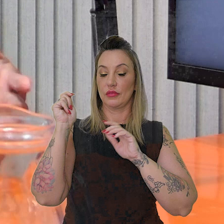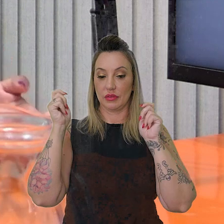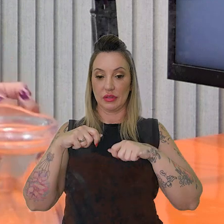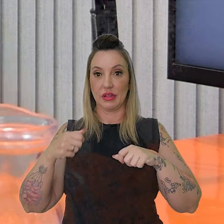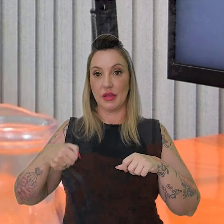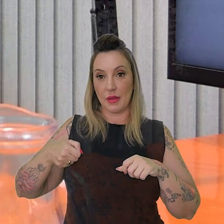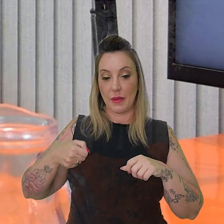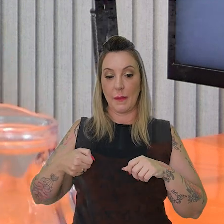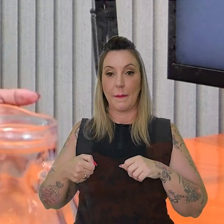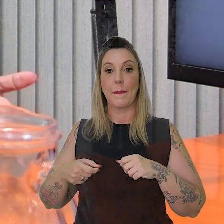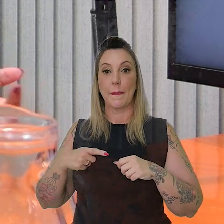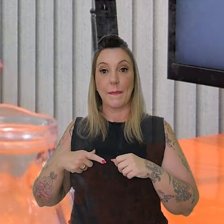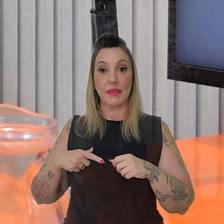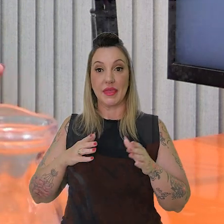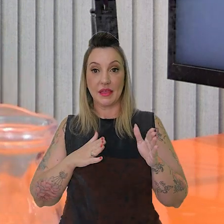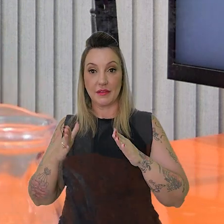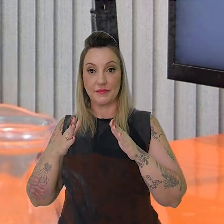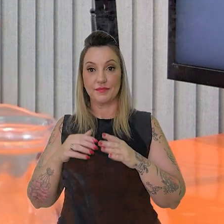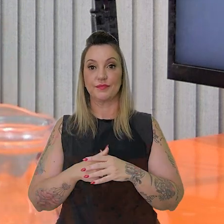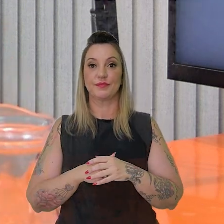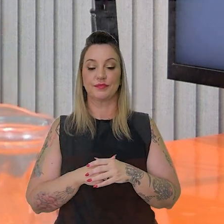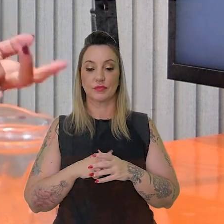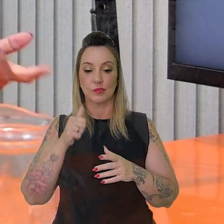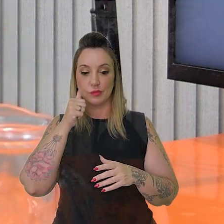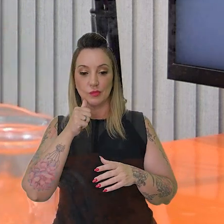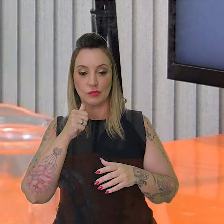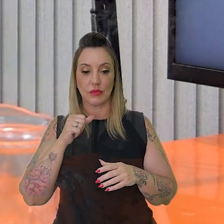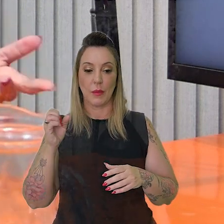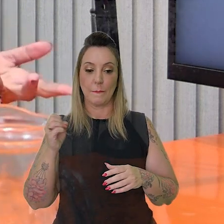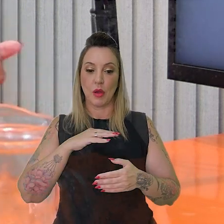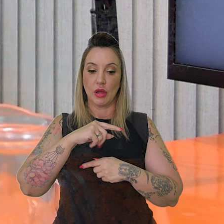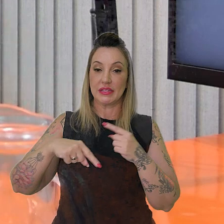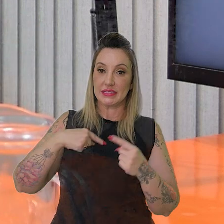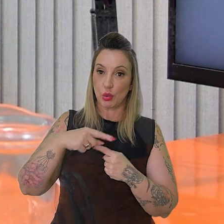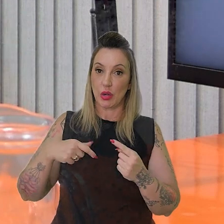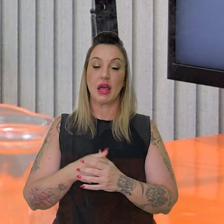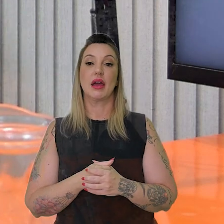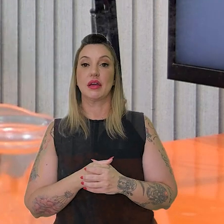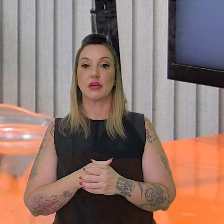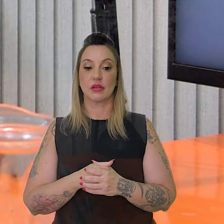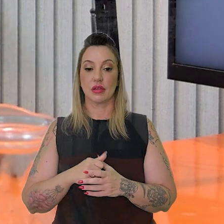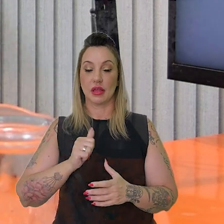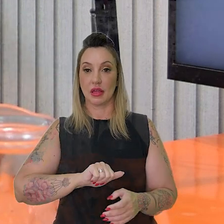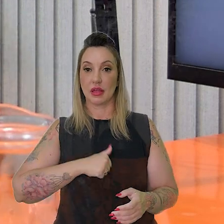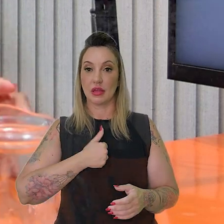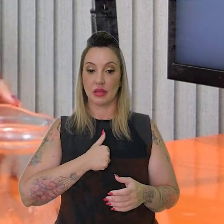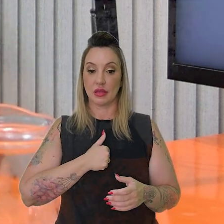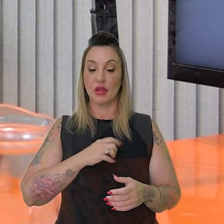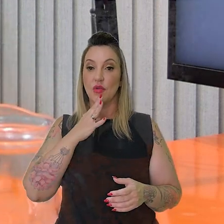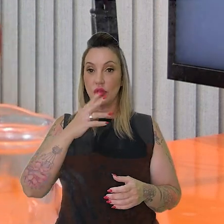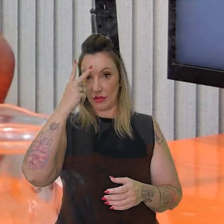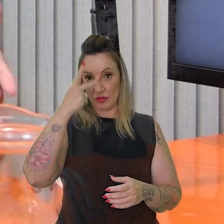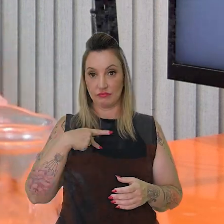né e o que cabe na bolsa Traz esse percurso para elas então a gente fala de moda circular a gente fala de autoestima a